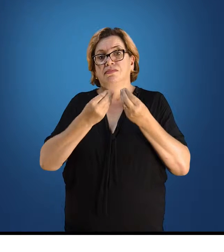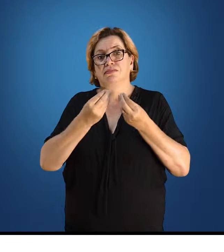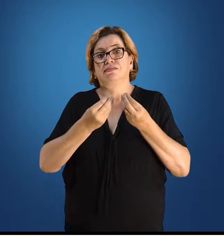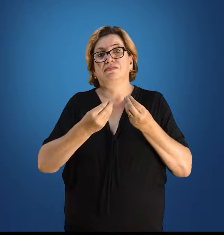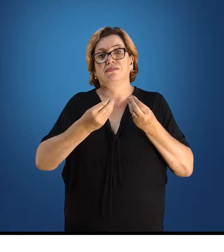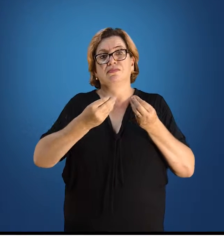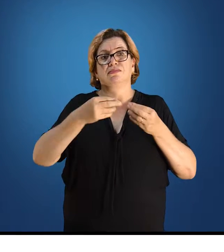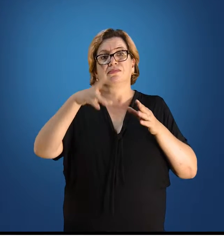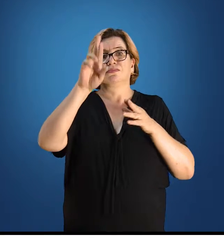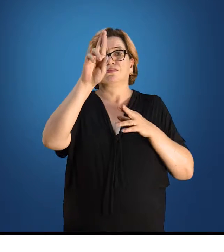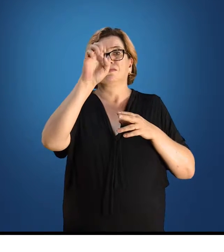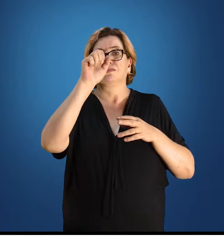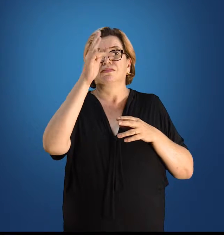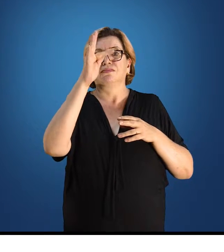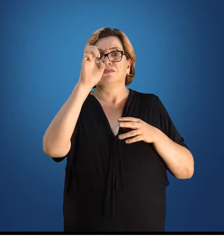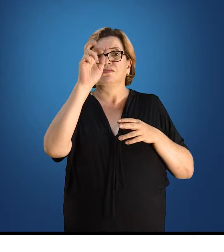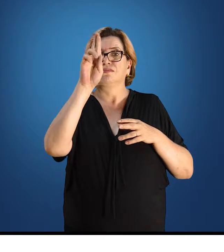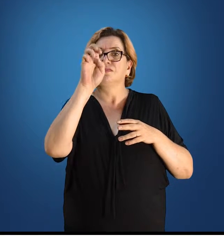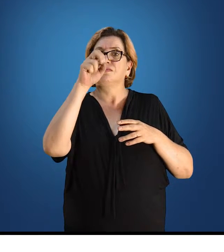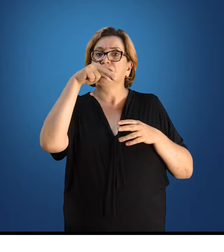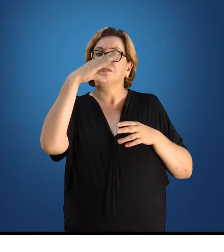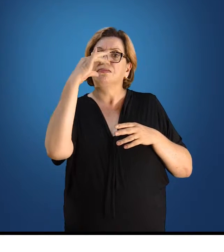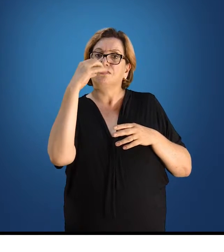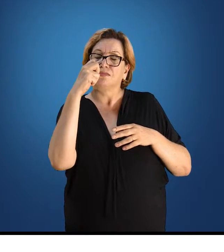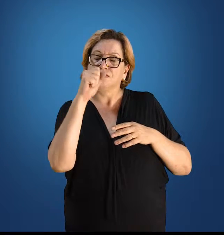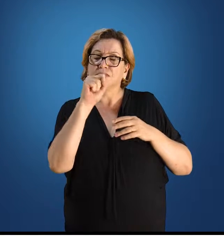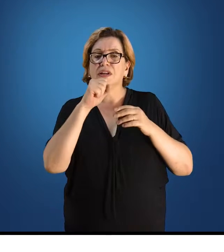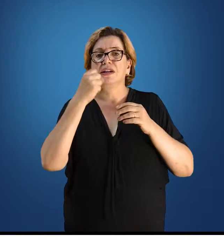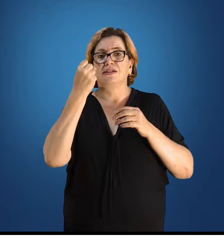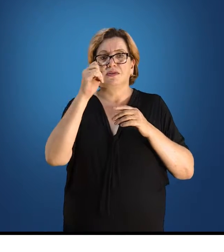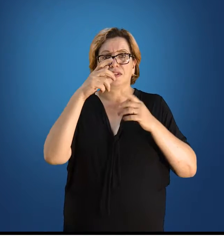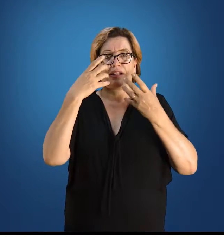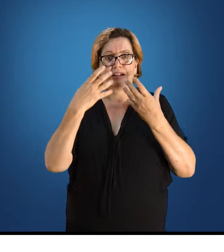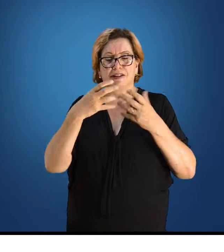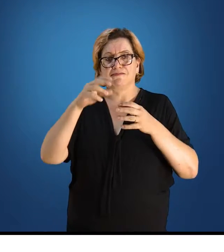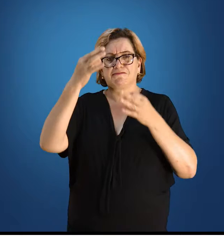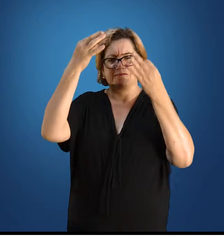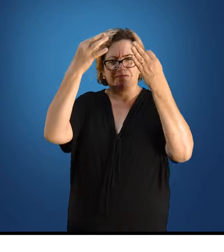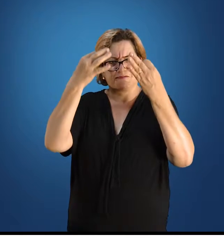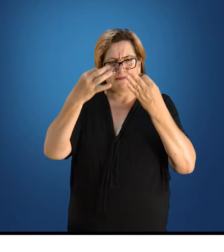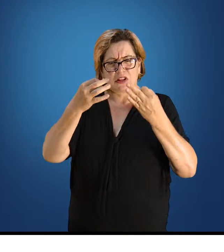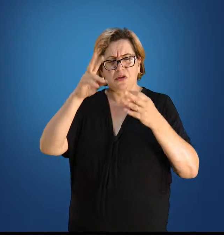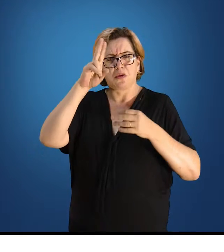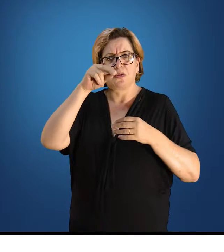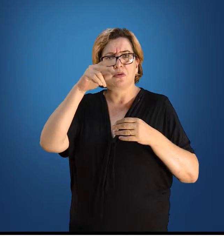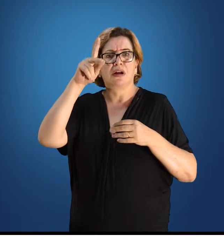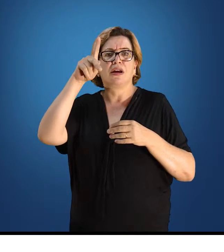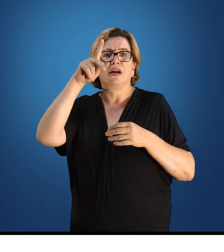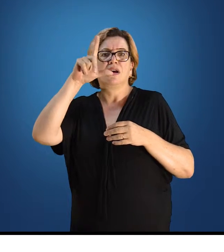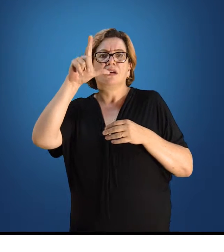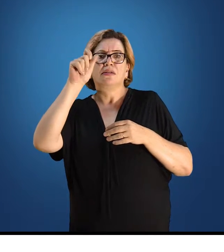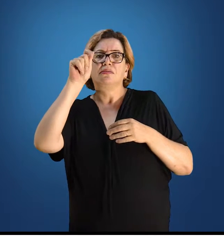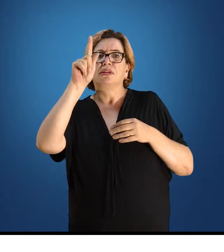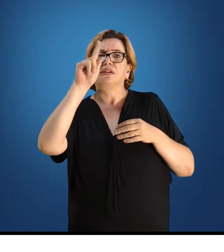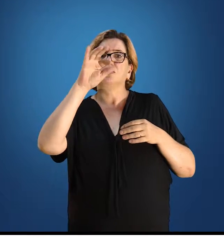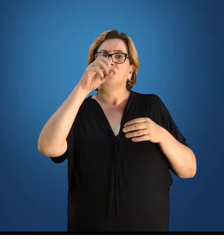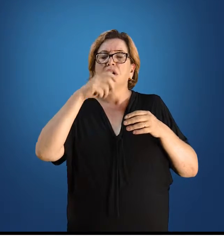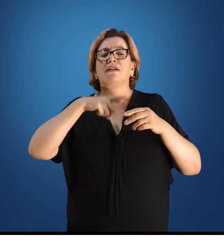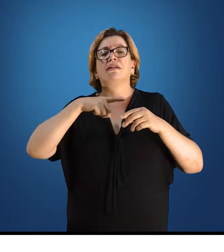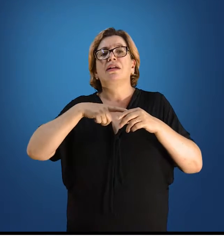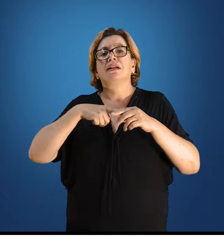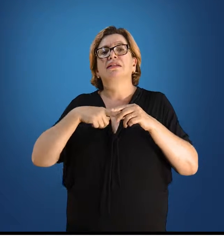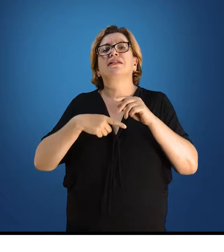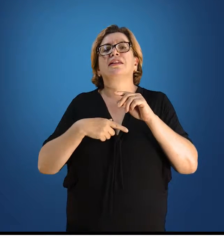citação e referências. Né? E se você quiser ter a certeza de que você não incorreu em plágio, você pode utilizar ferramentas